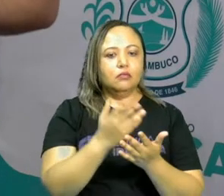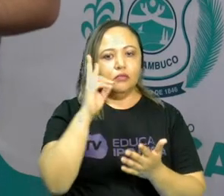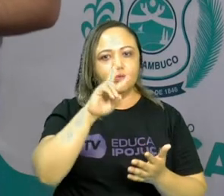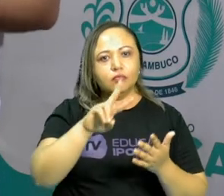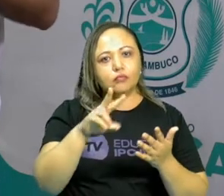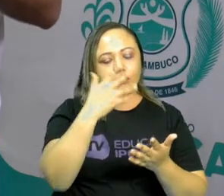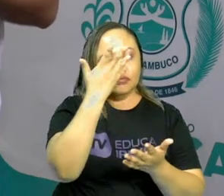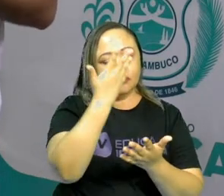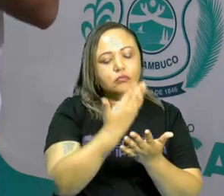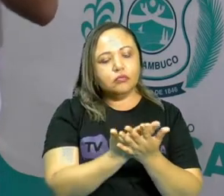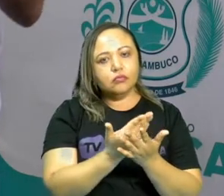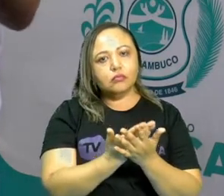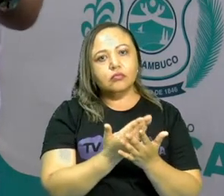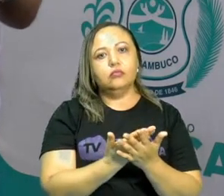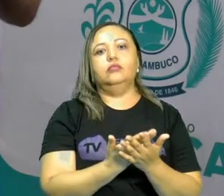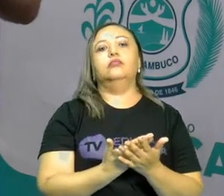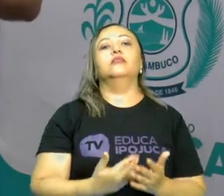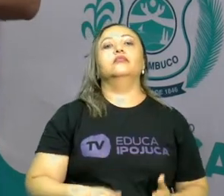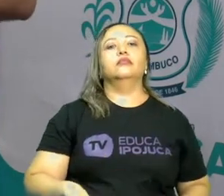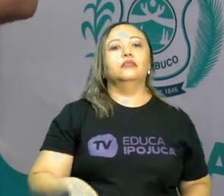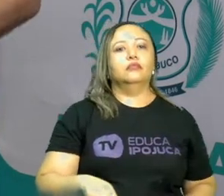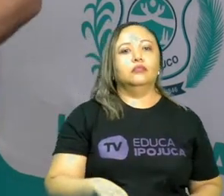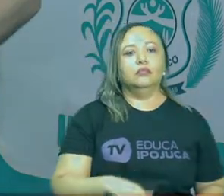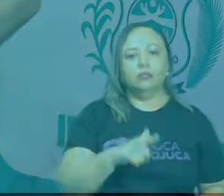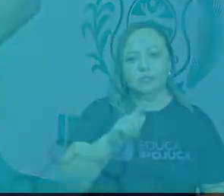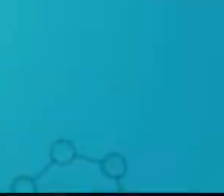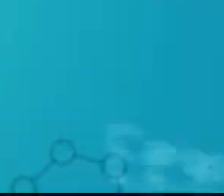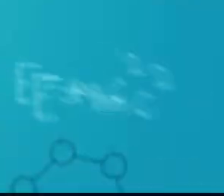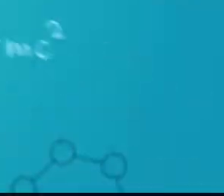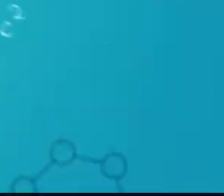fiquem com Deus e um abraço